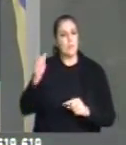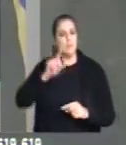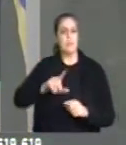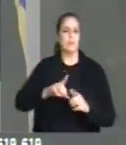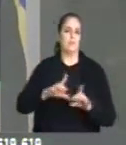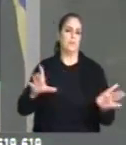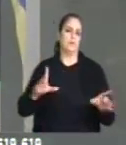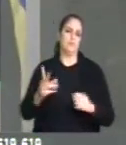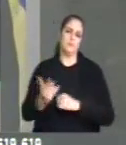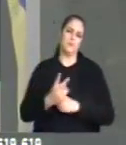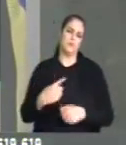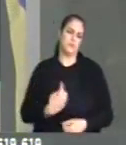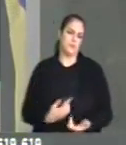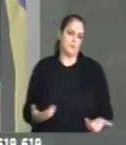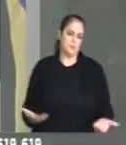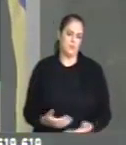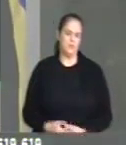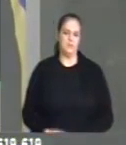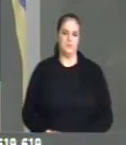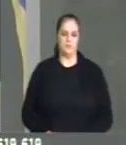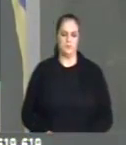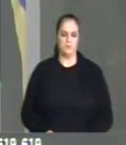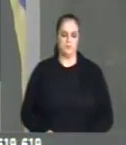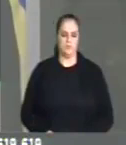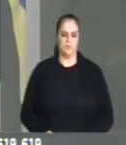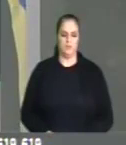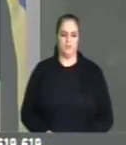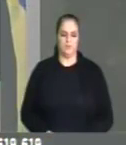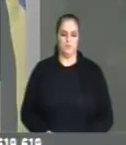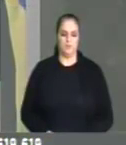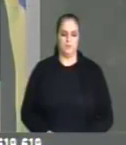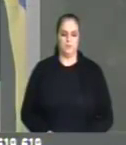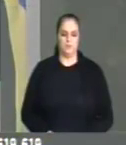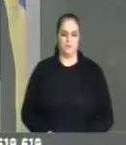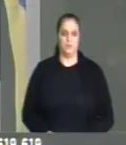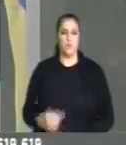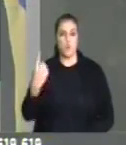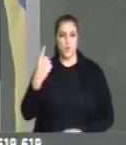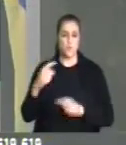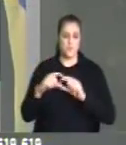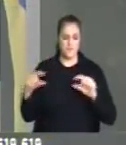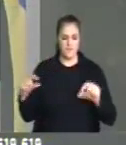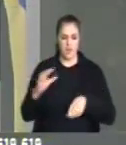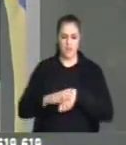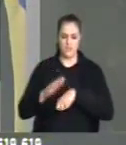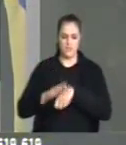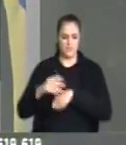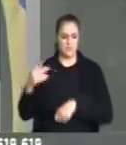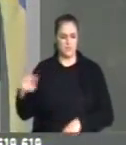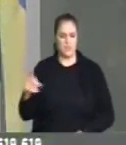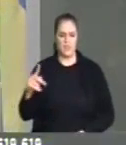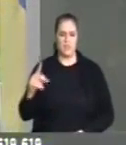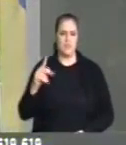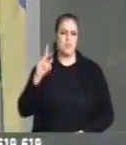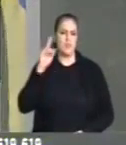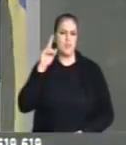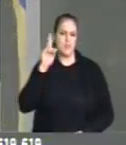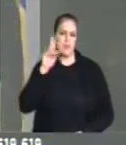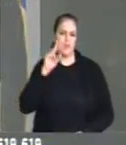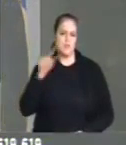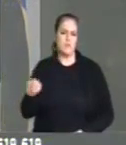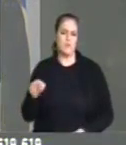fim, lembro que uma de suas frases, que diz muito sobre o momento em que o Brasil vive hoje, em